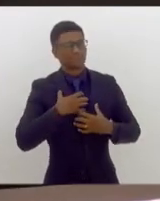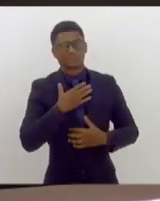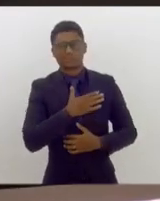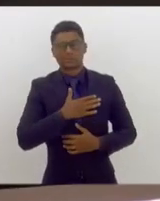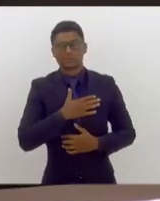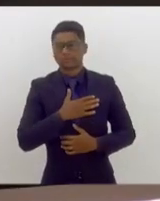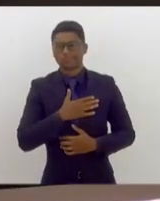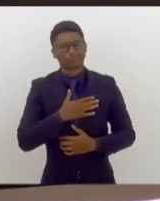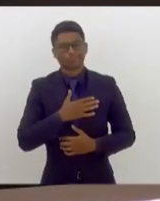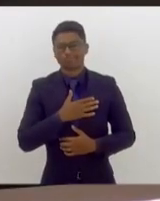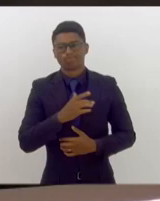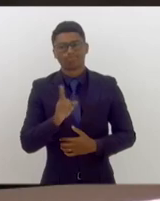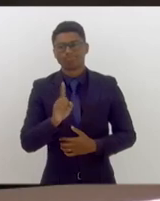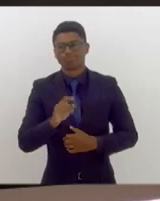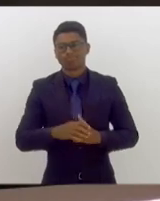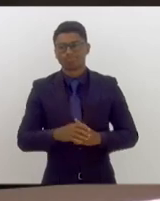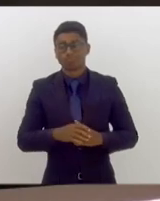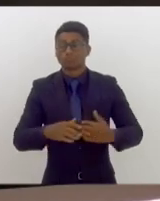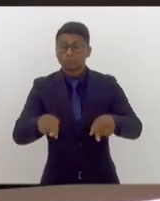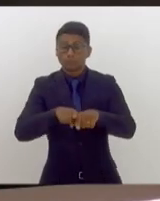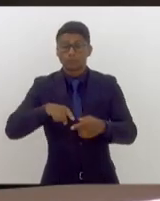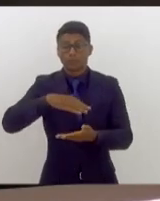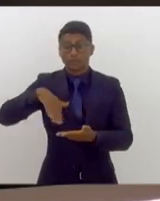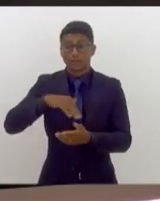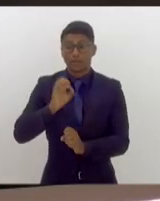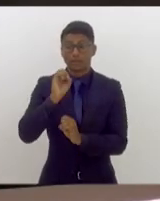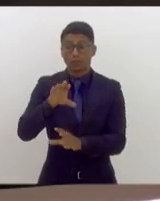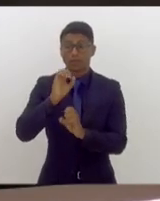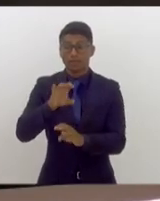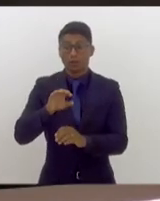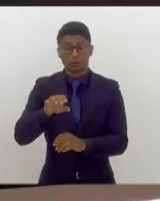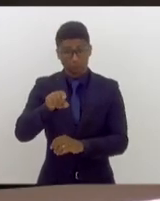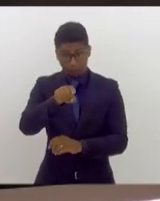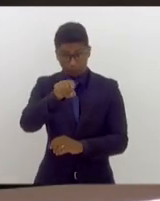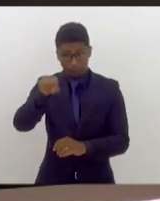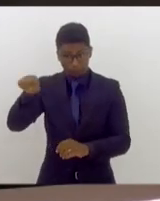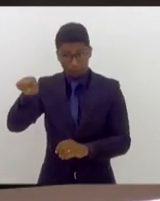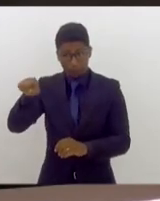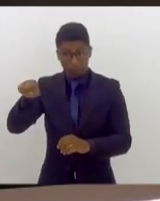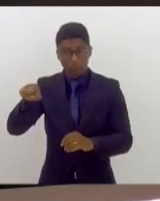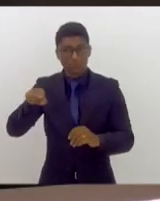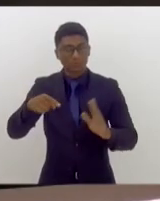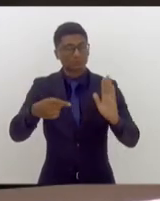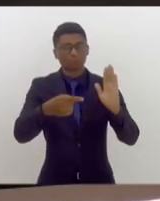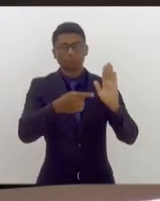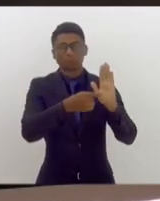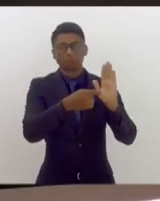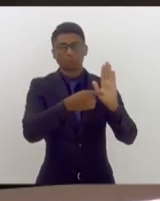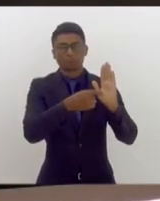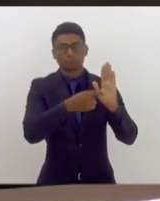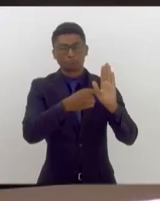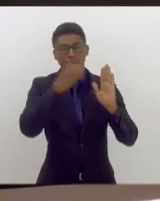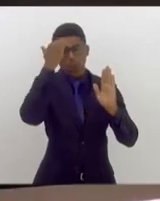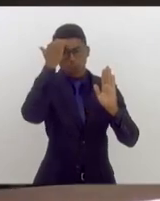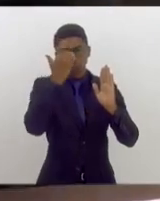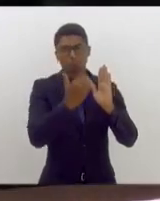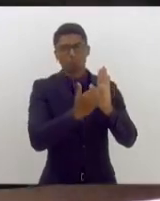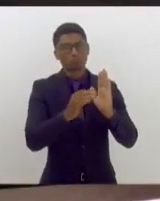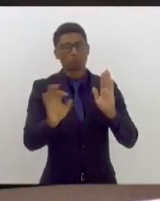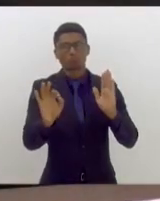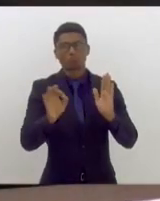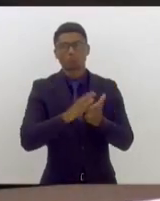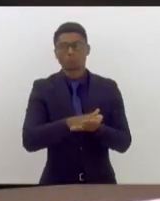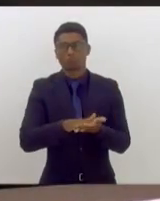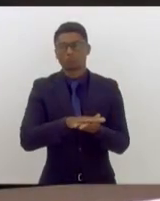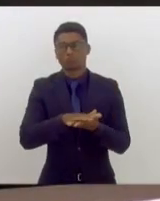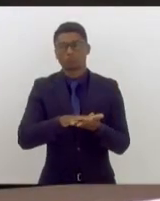descumprimento da SEDUC em relação ao que se compromete com a educação do Estado do Rio de